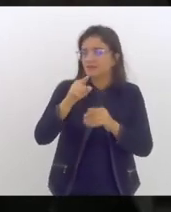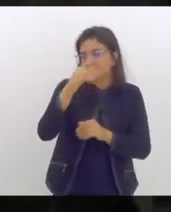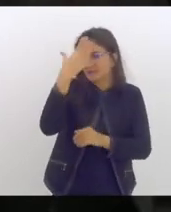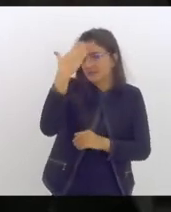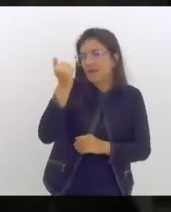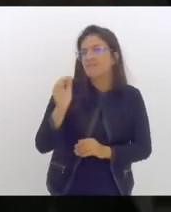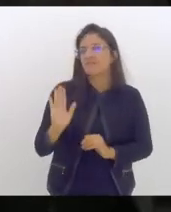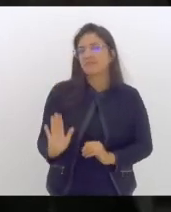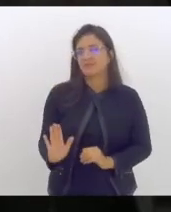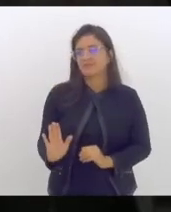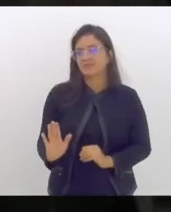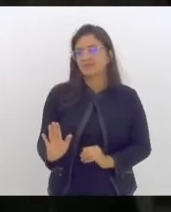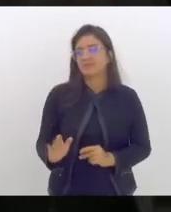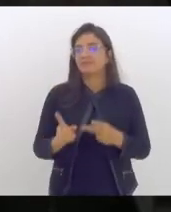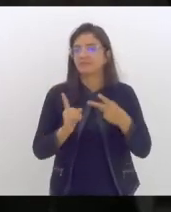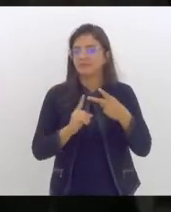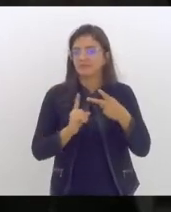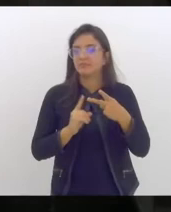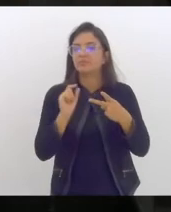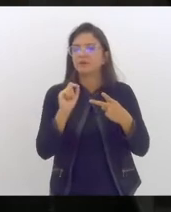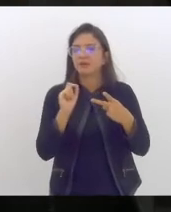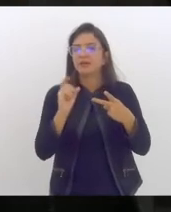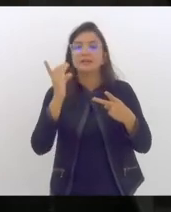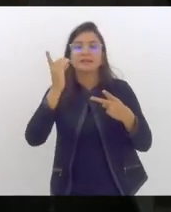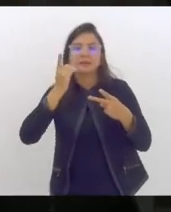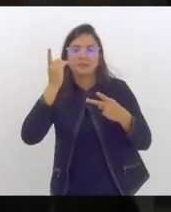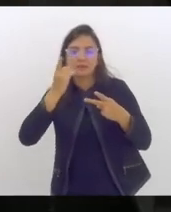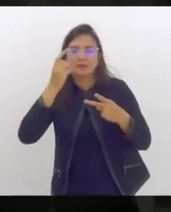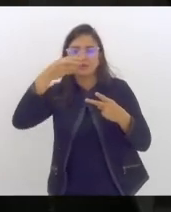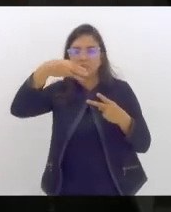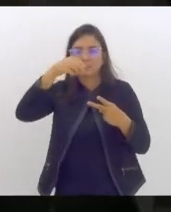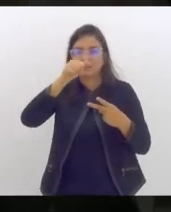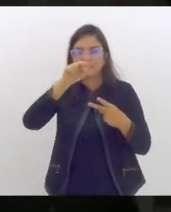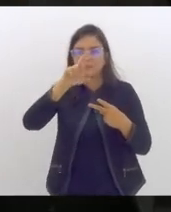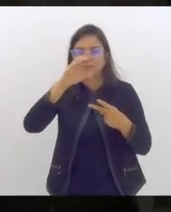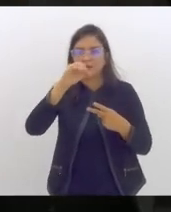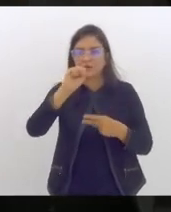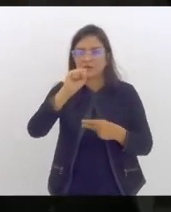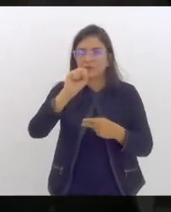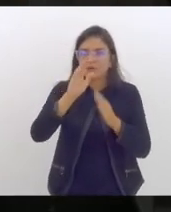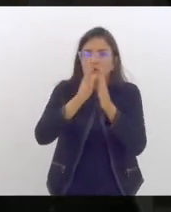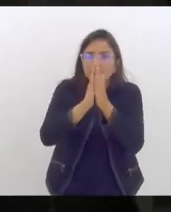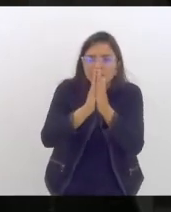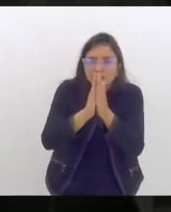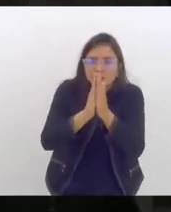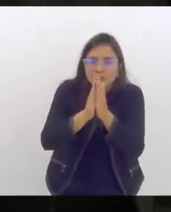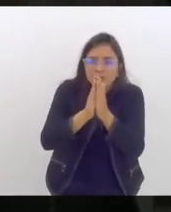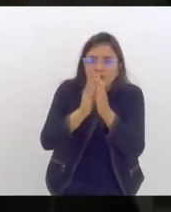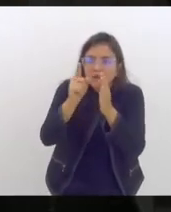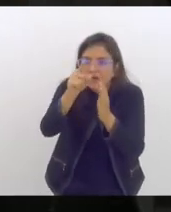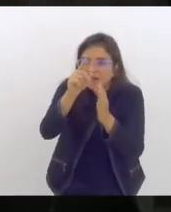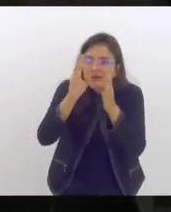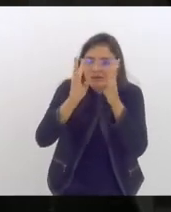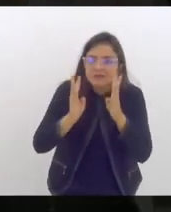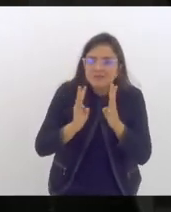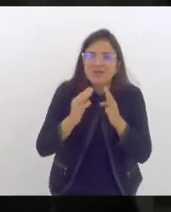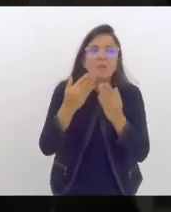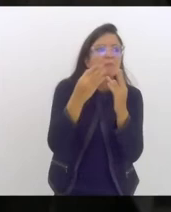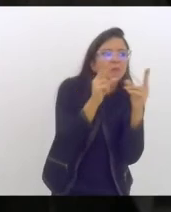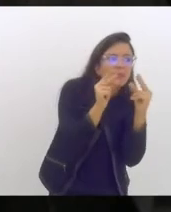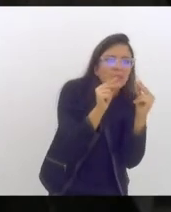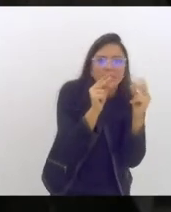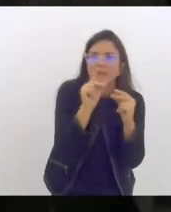Se o deputado Marquinho puder deixar a deputada presidente me dar atenção, eu agradeço ao deputado